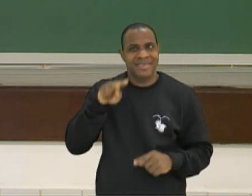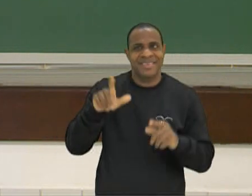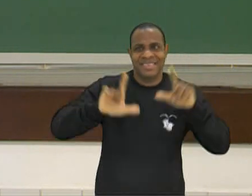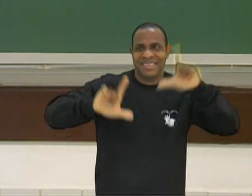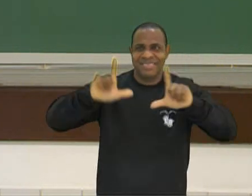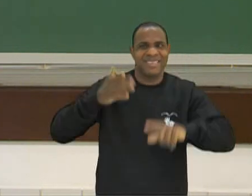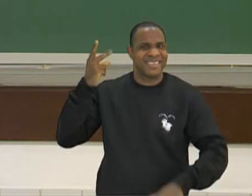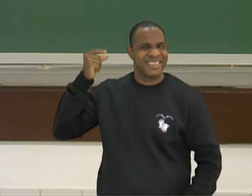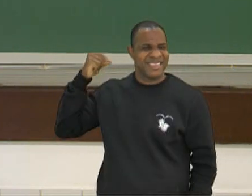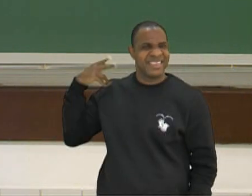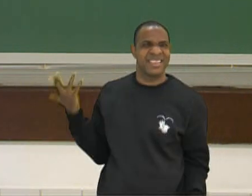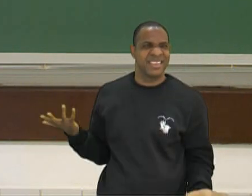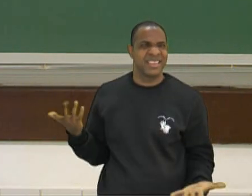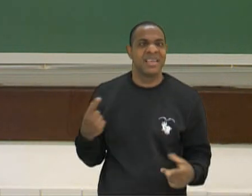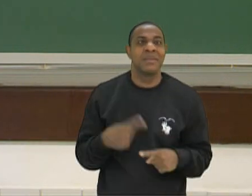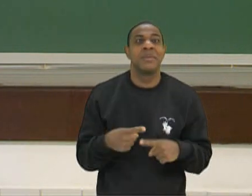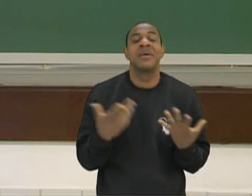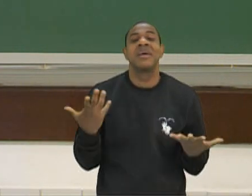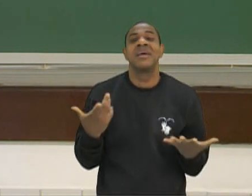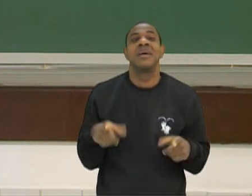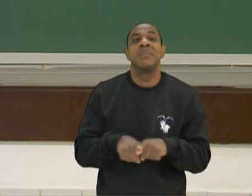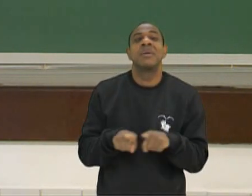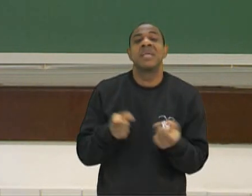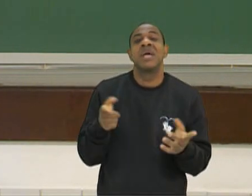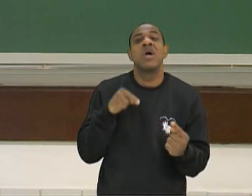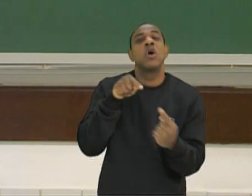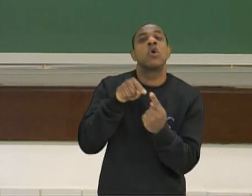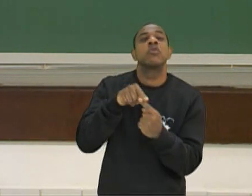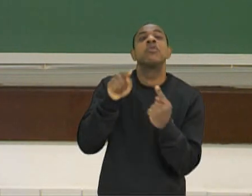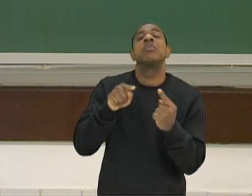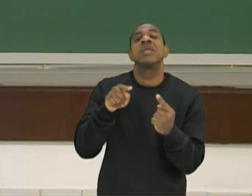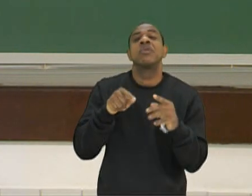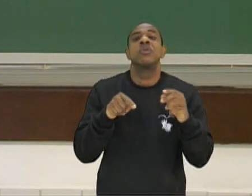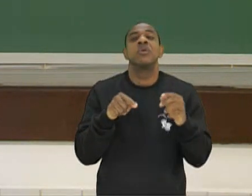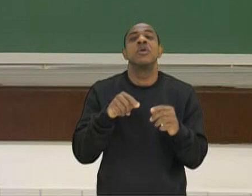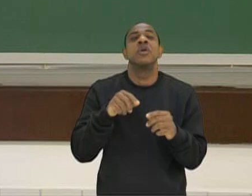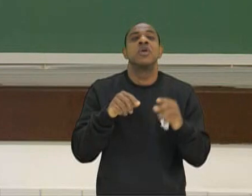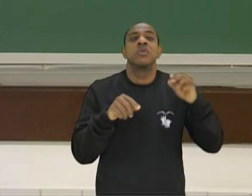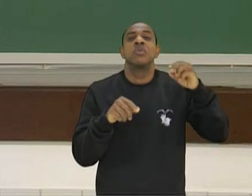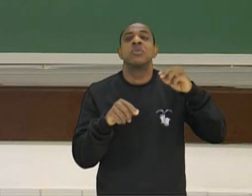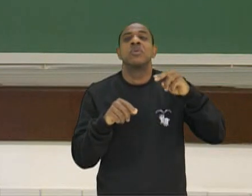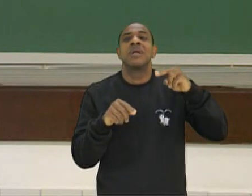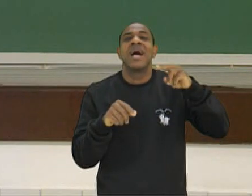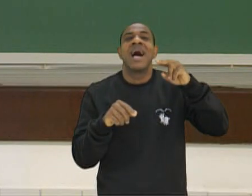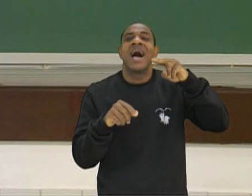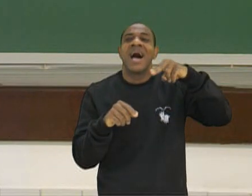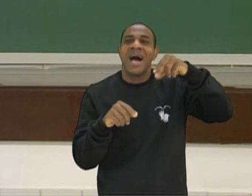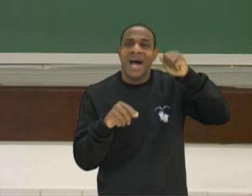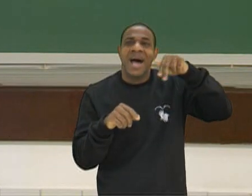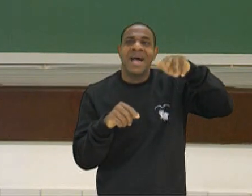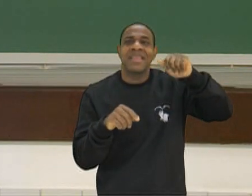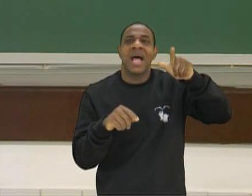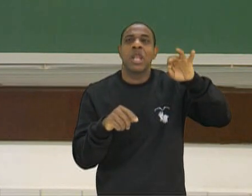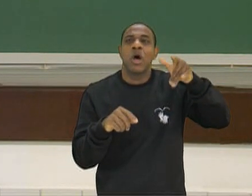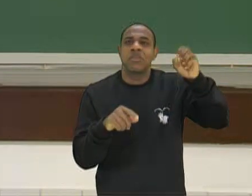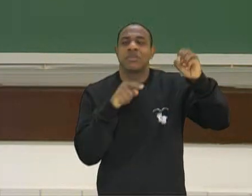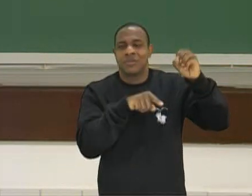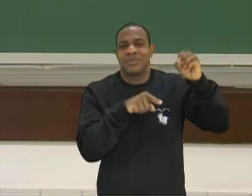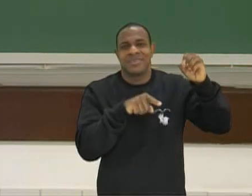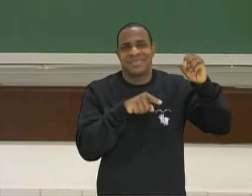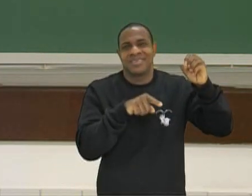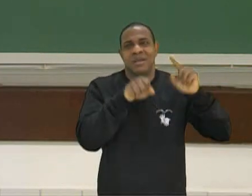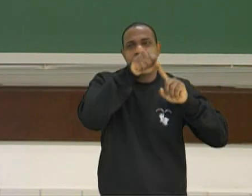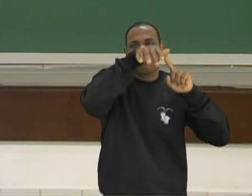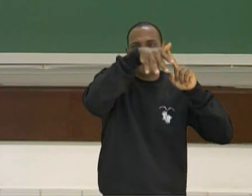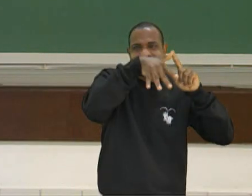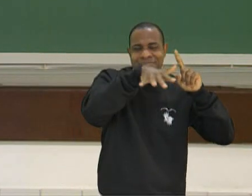isso você tinha complicações por causa do estilo de sinal que era transmitido. Gerava interferência. Então assim, proximidades que você tivesse